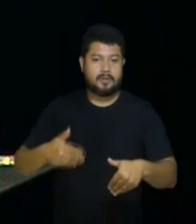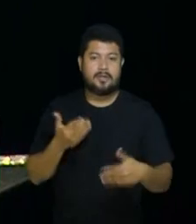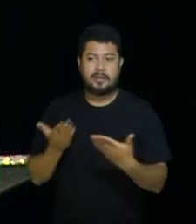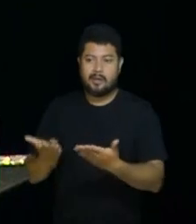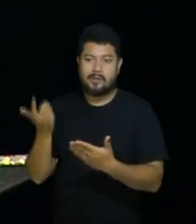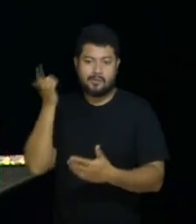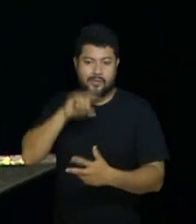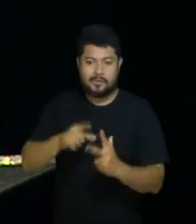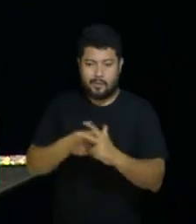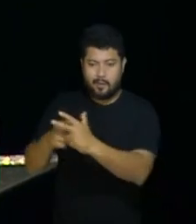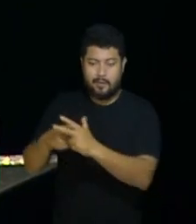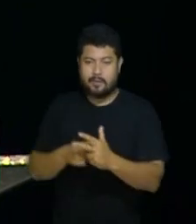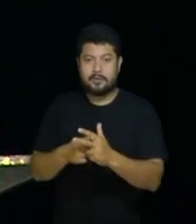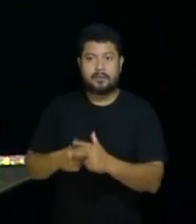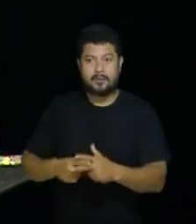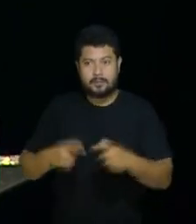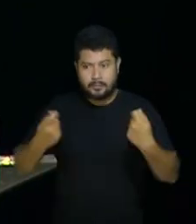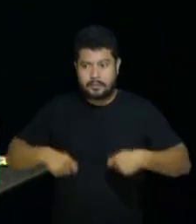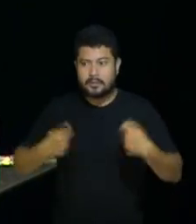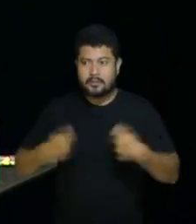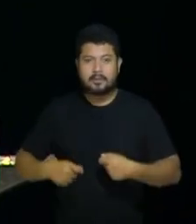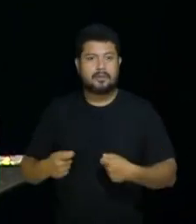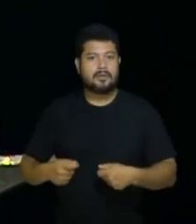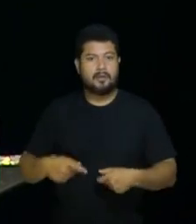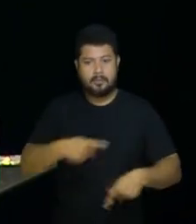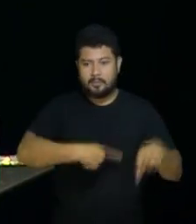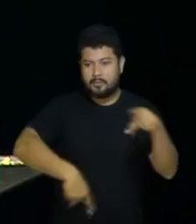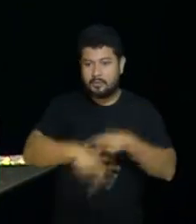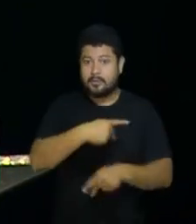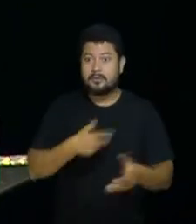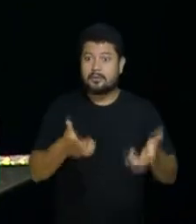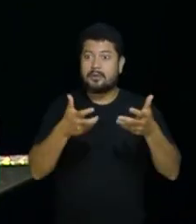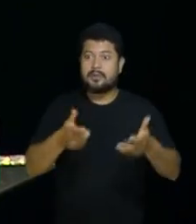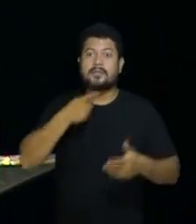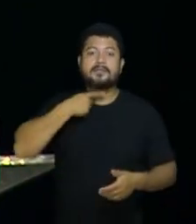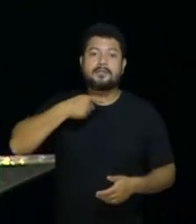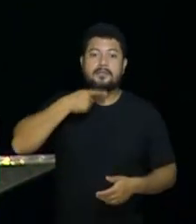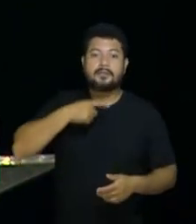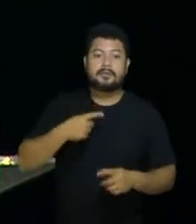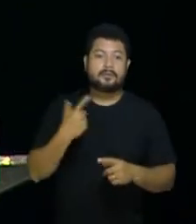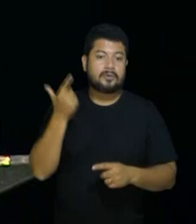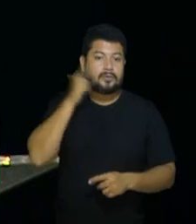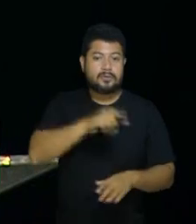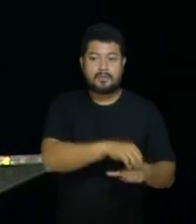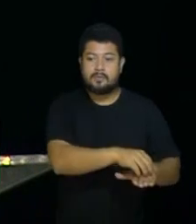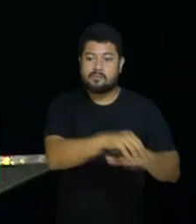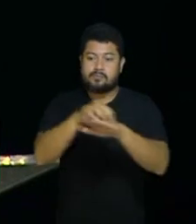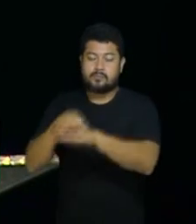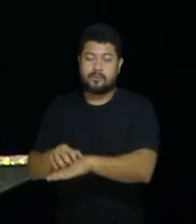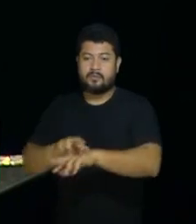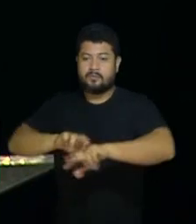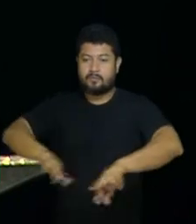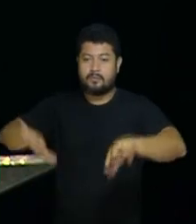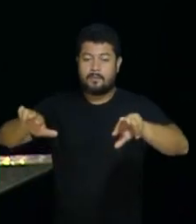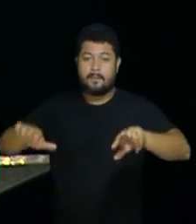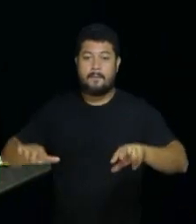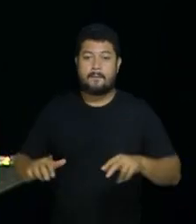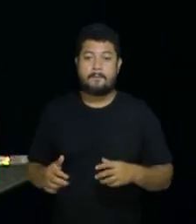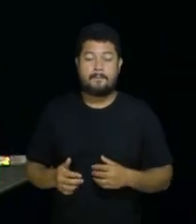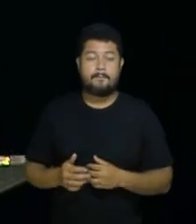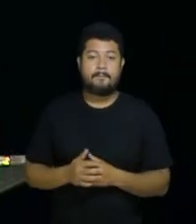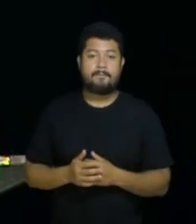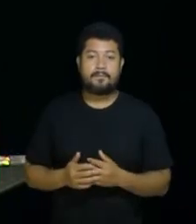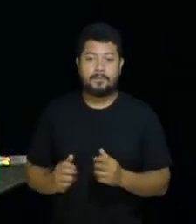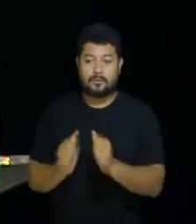nossa população precisa para escoar a sua produção, né, os seus mantimentos. E aí a gente tem que trabalhar em conjunto com a